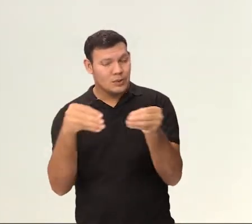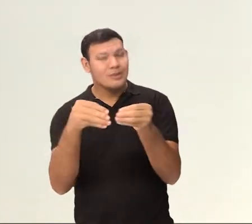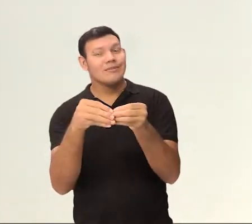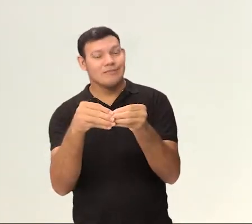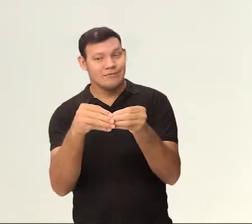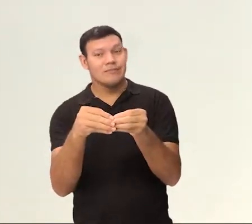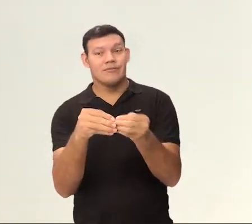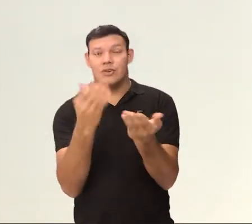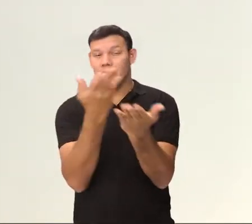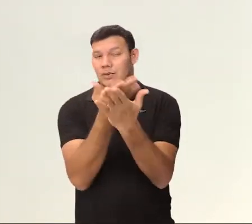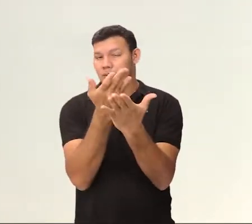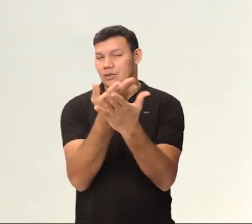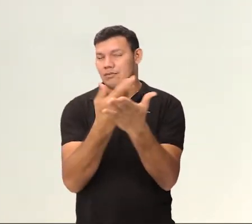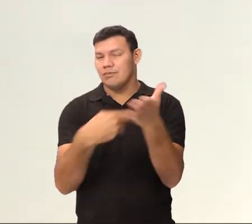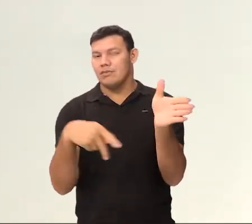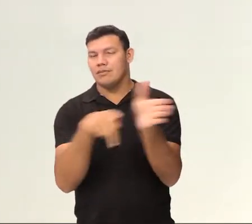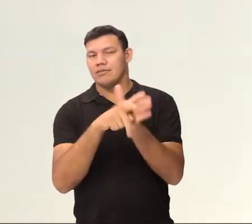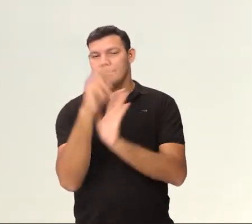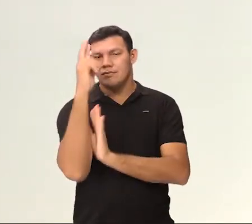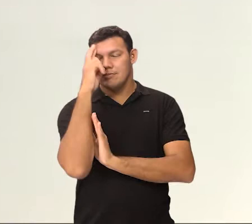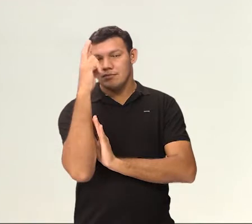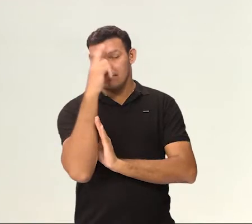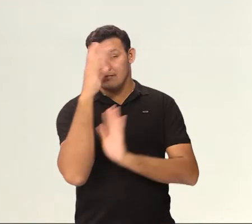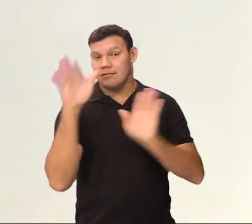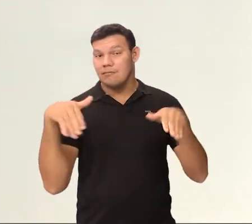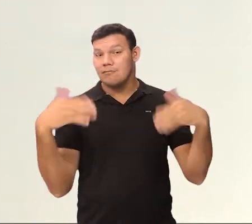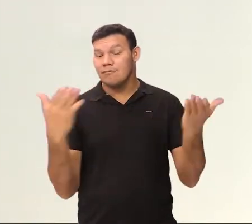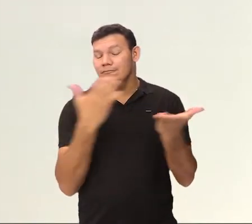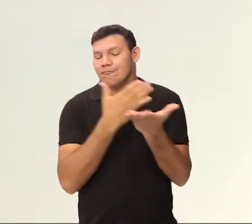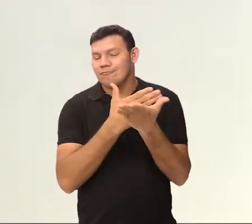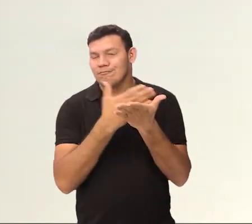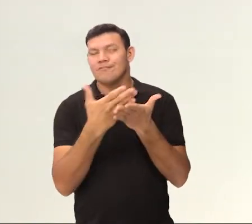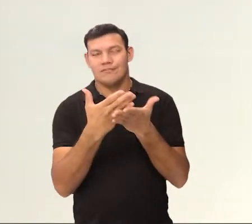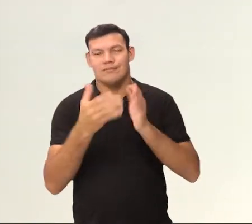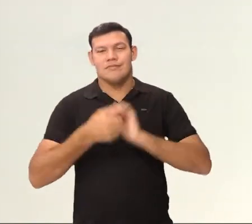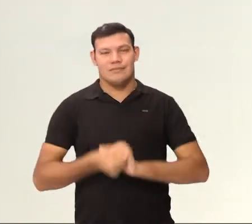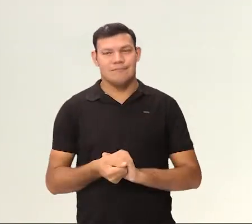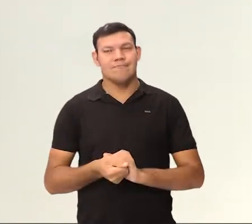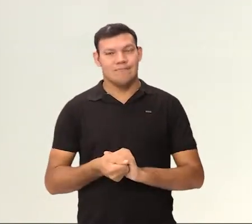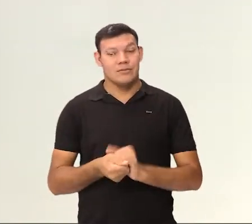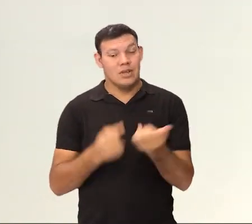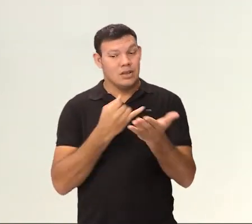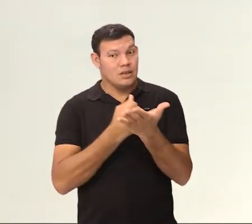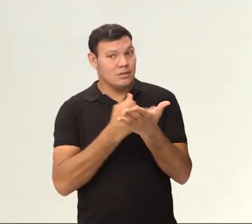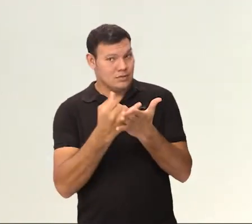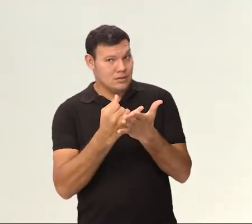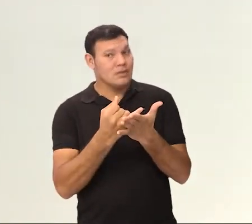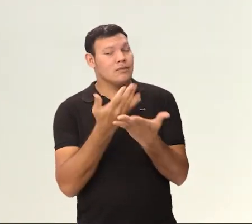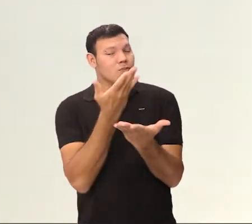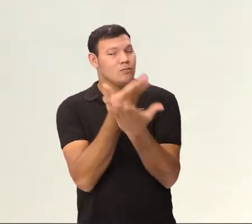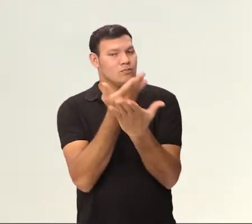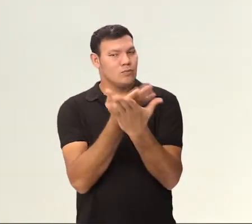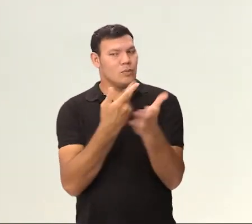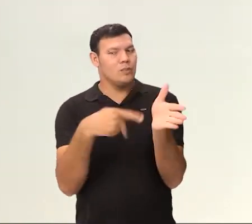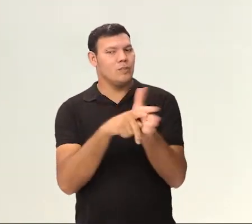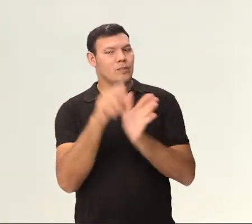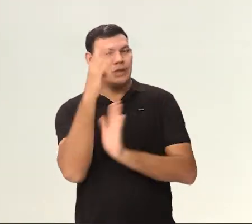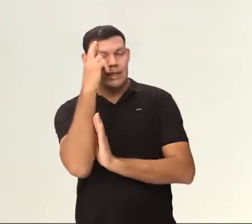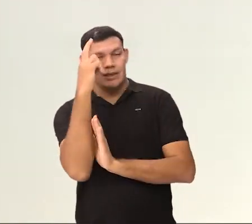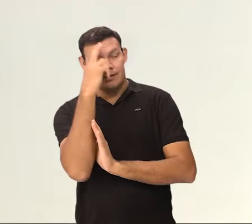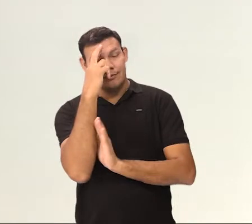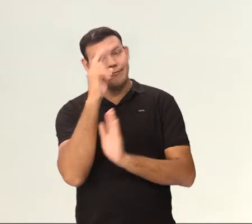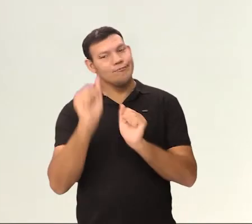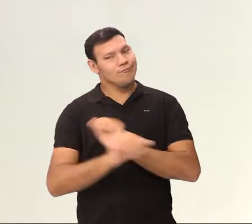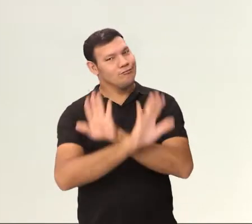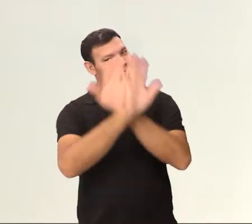aos estudos de História. Então, para se iniciar, para se ter essa introdução aos estudos de História, a gente tem que começar,